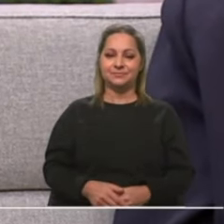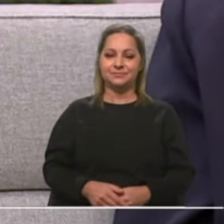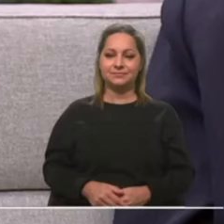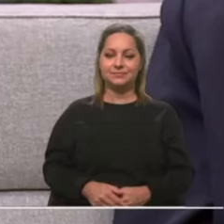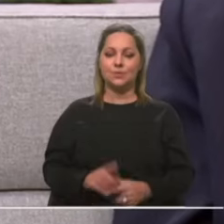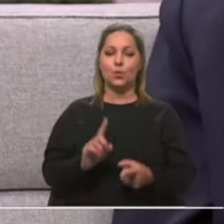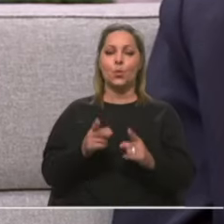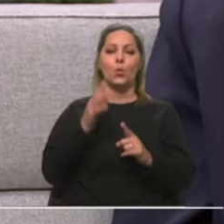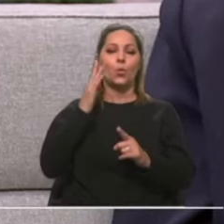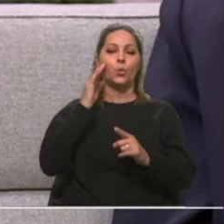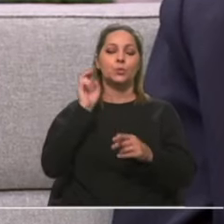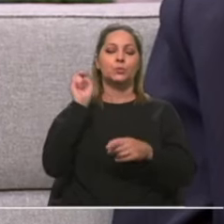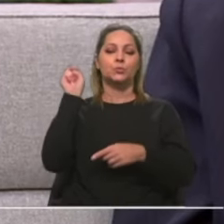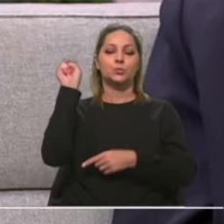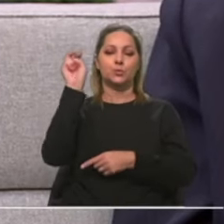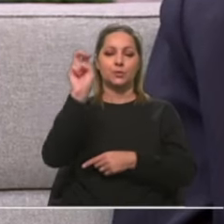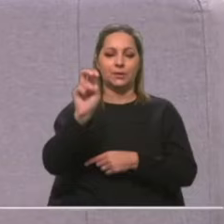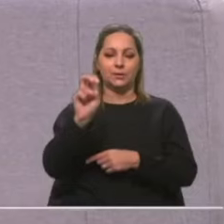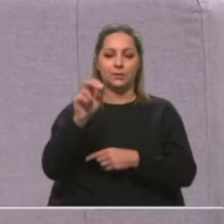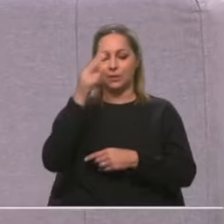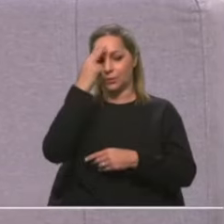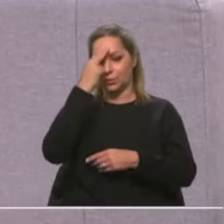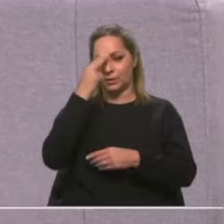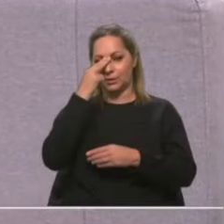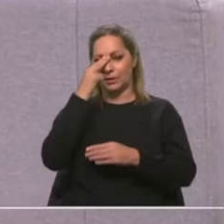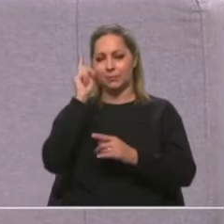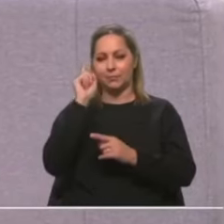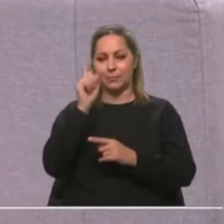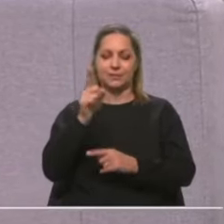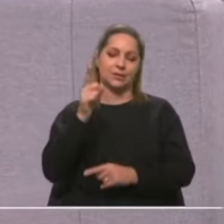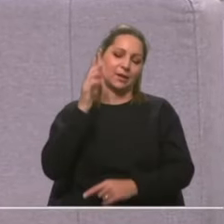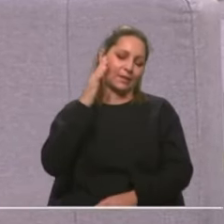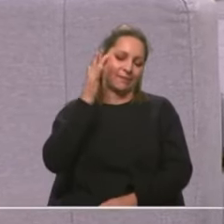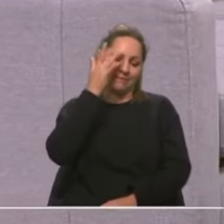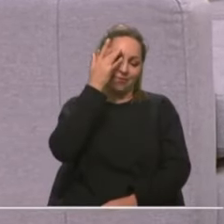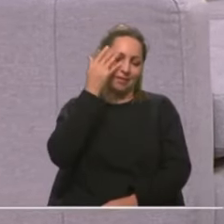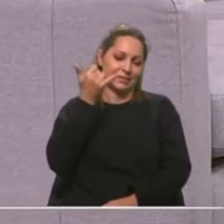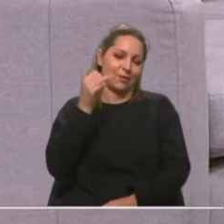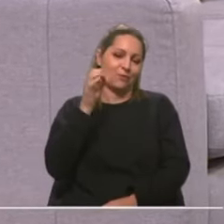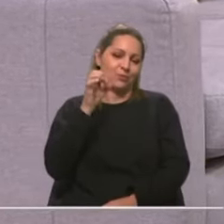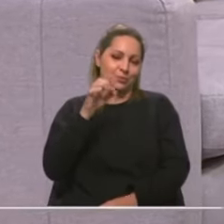do elétrico que passa no Castelo de São Jorge? Esse é fácil, porque é o 28. Há outros que podia ser mais difícil.